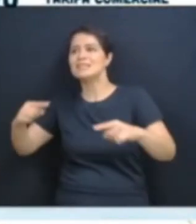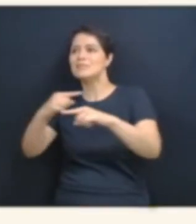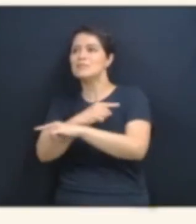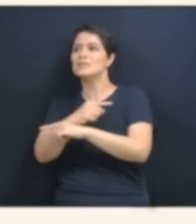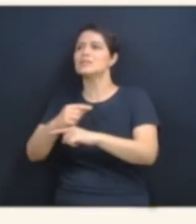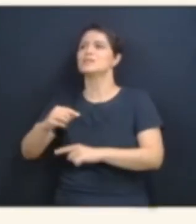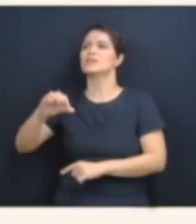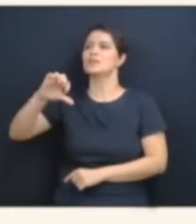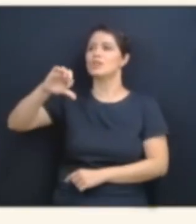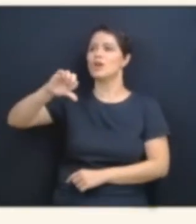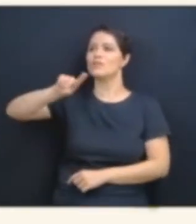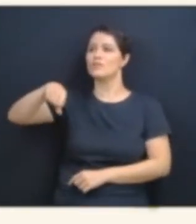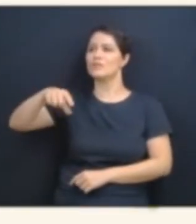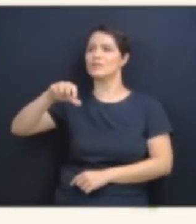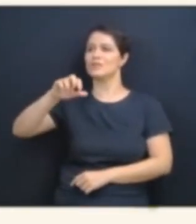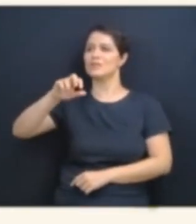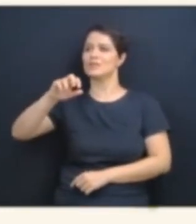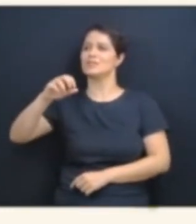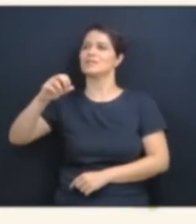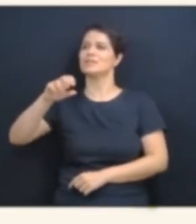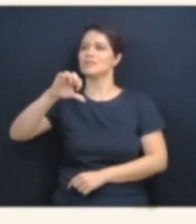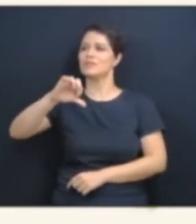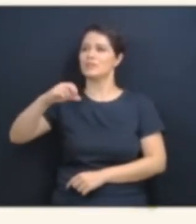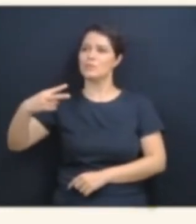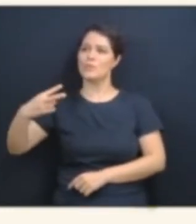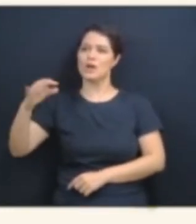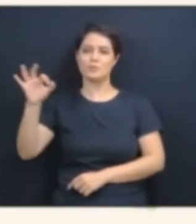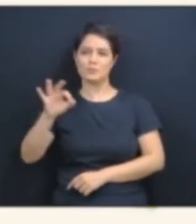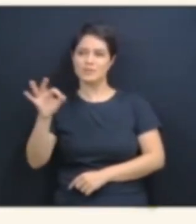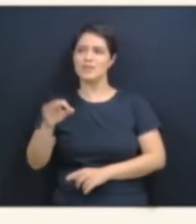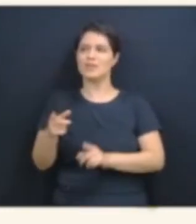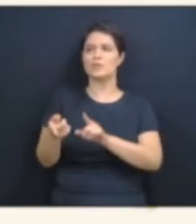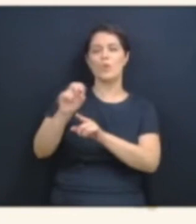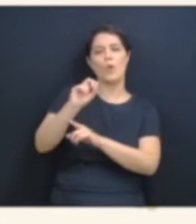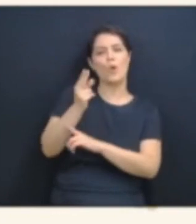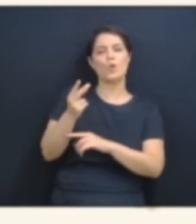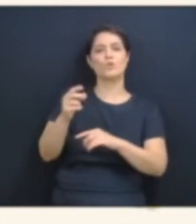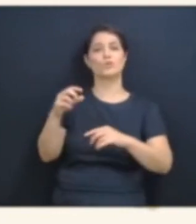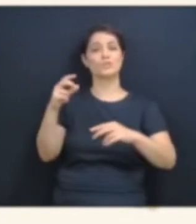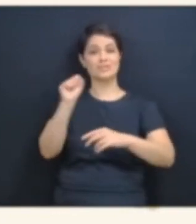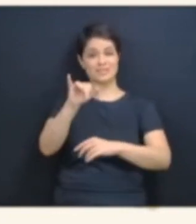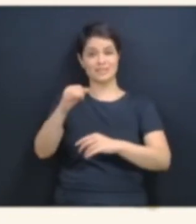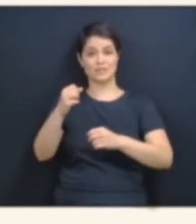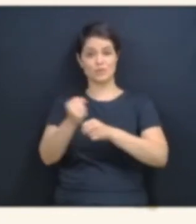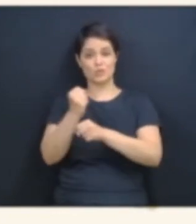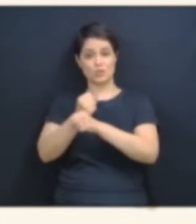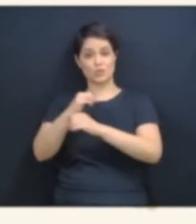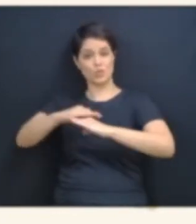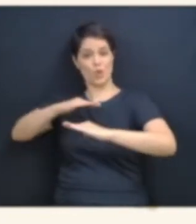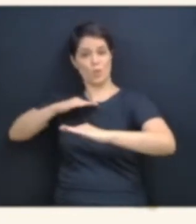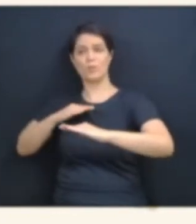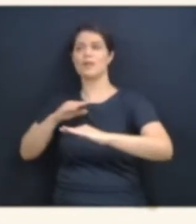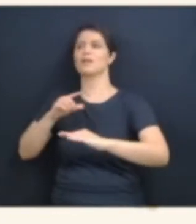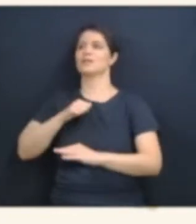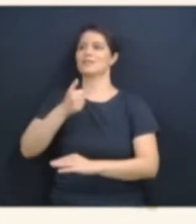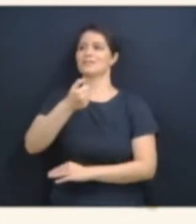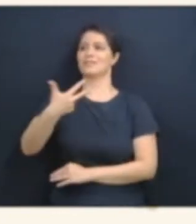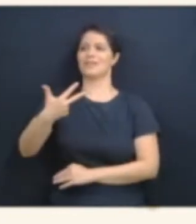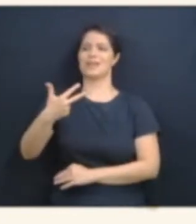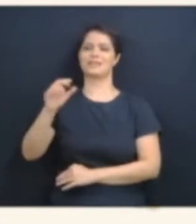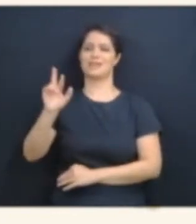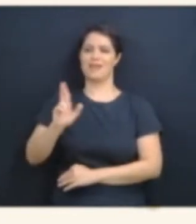13,52, o que representa uma diferença de R$ 3,58. Ou seja,